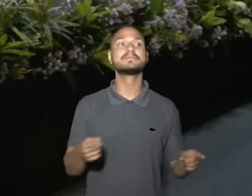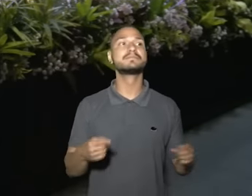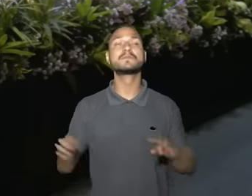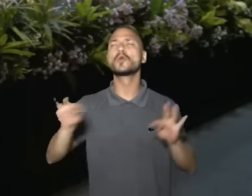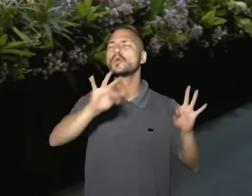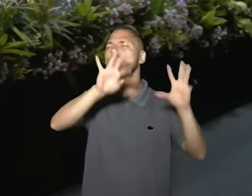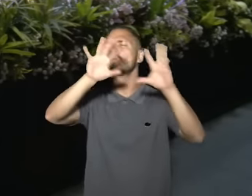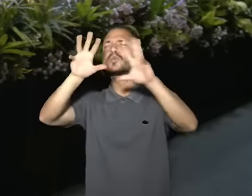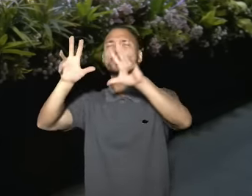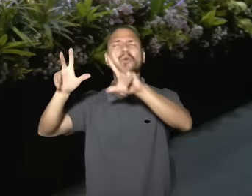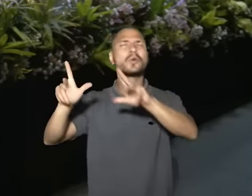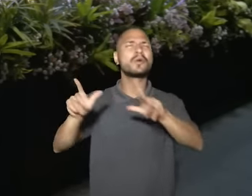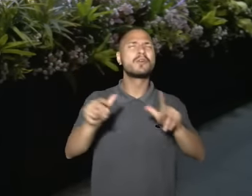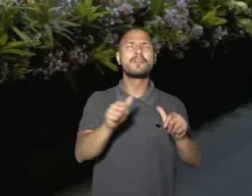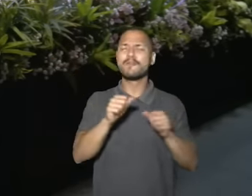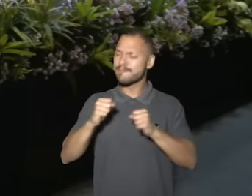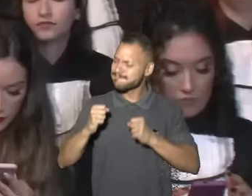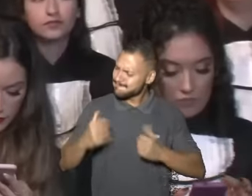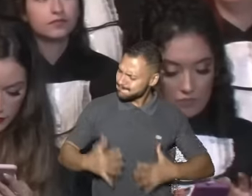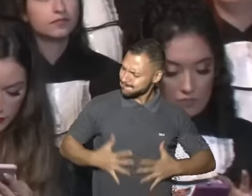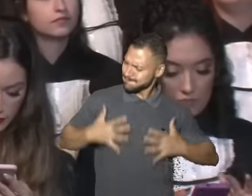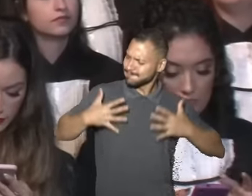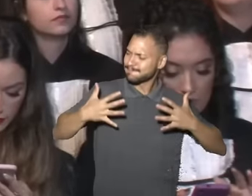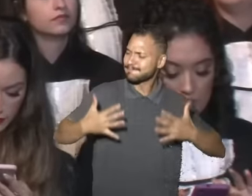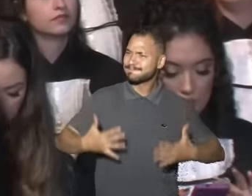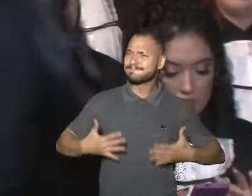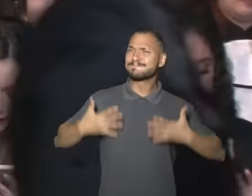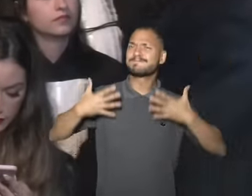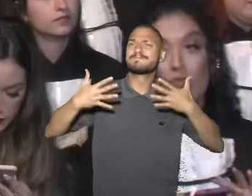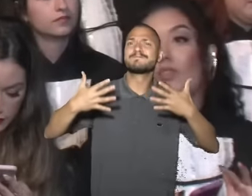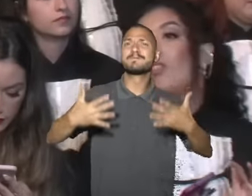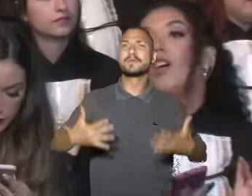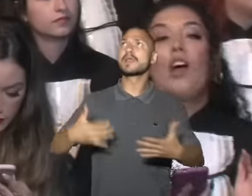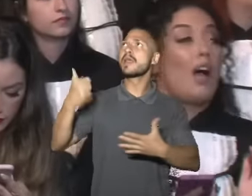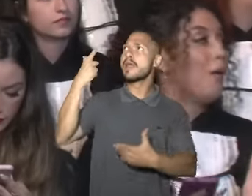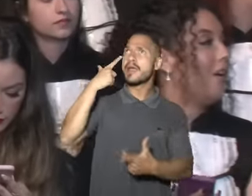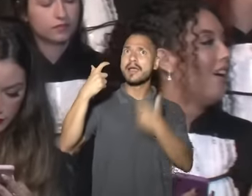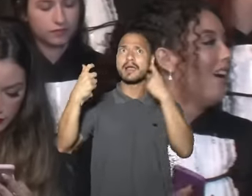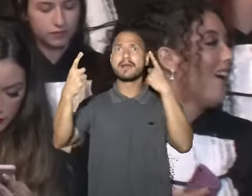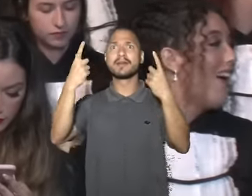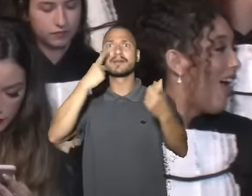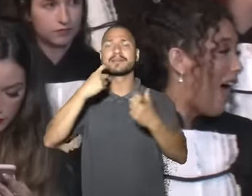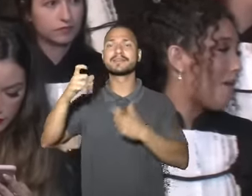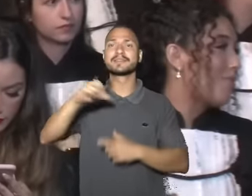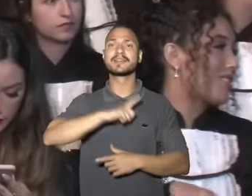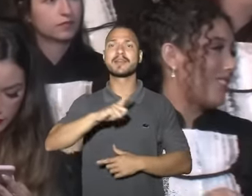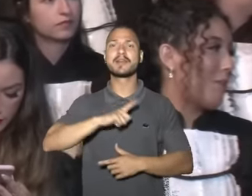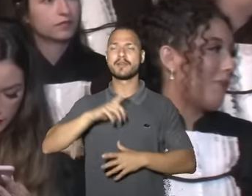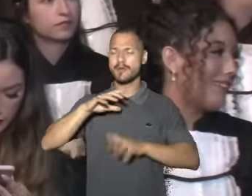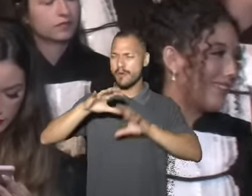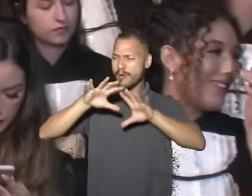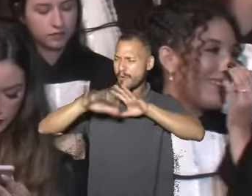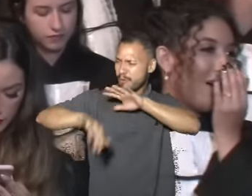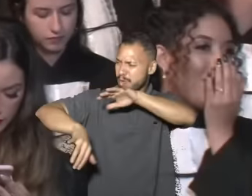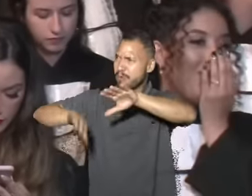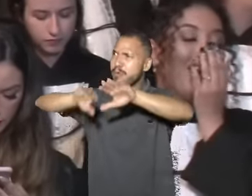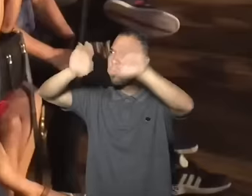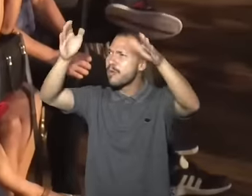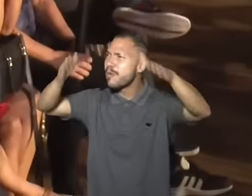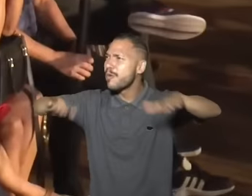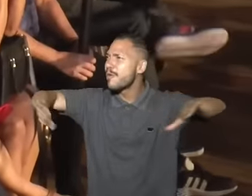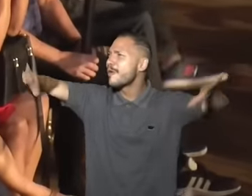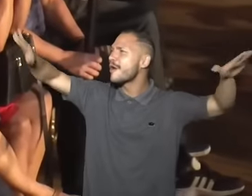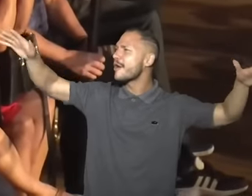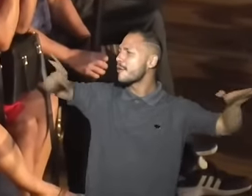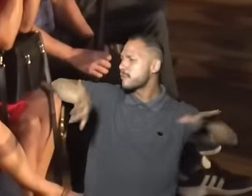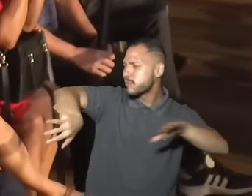Tudo que move é sagrado e remove as